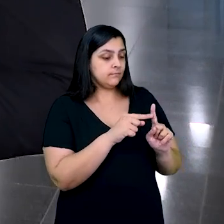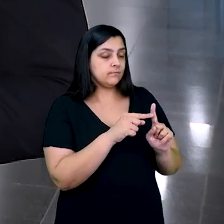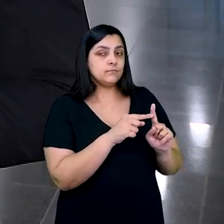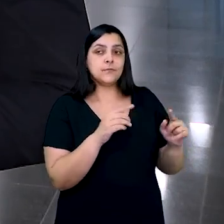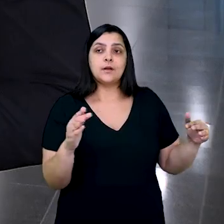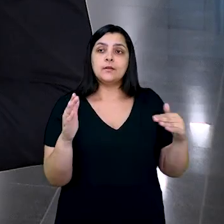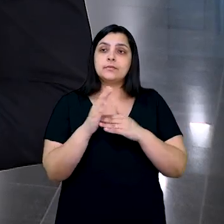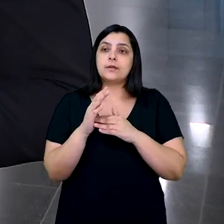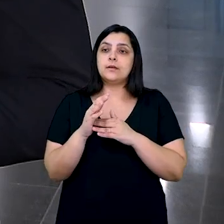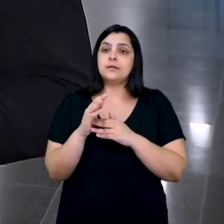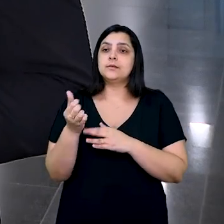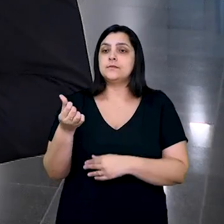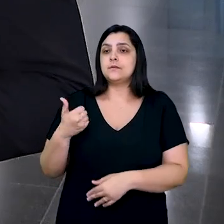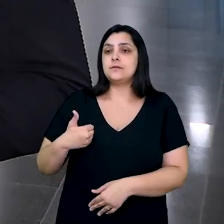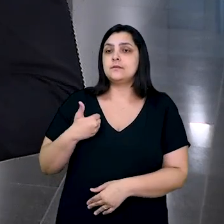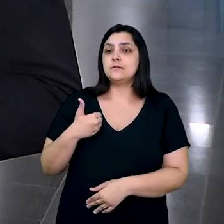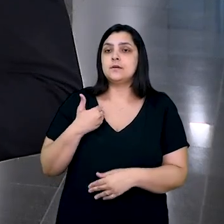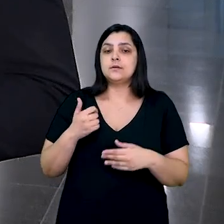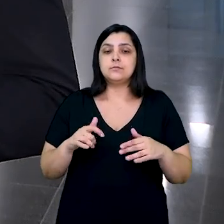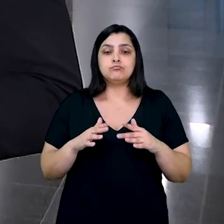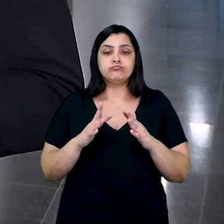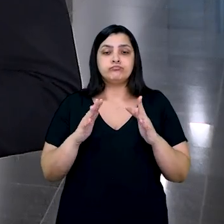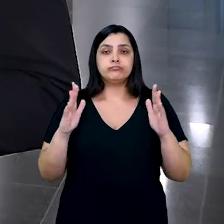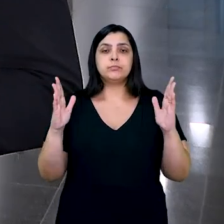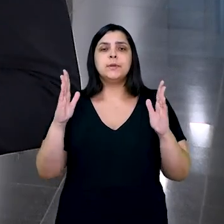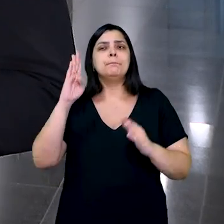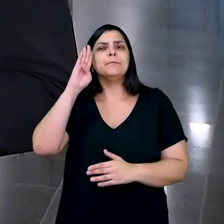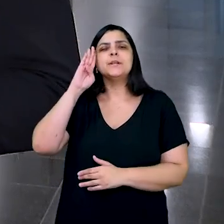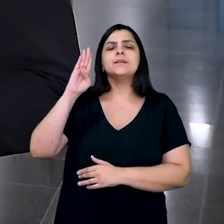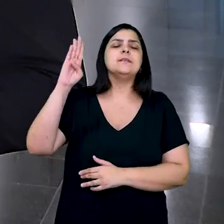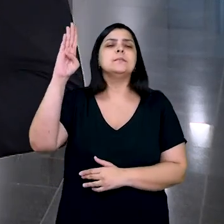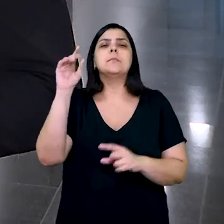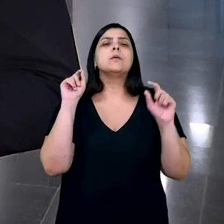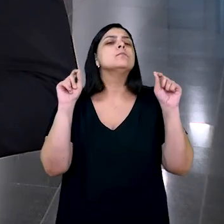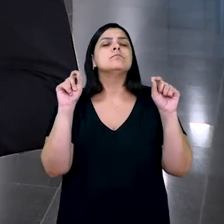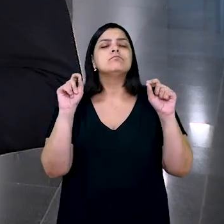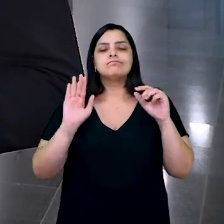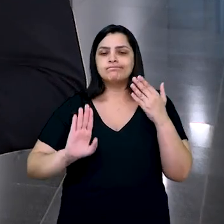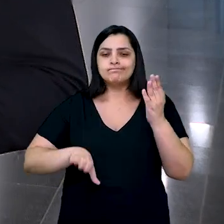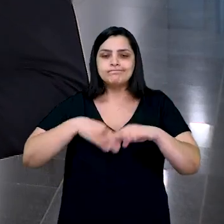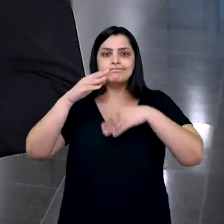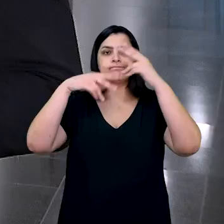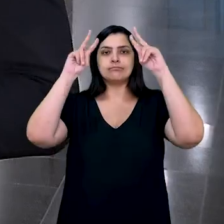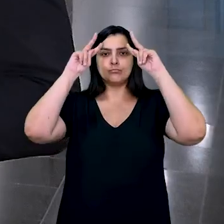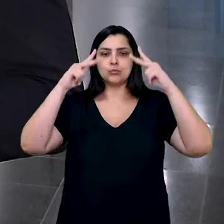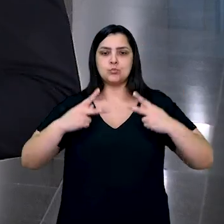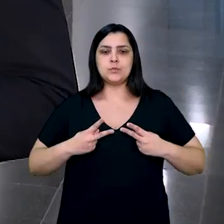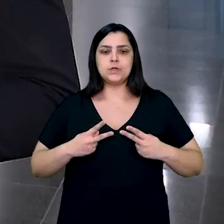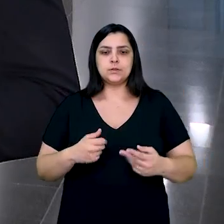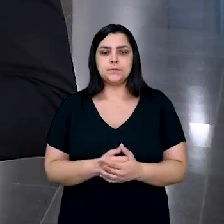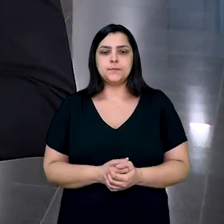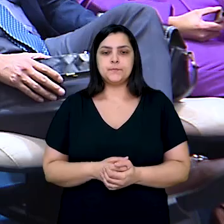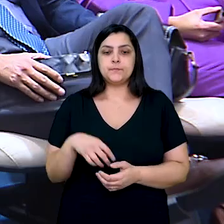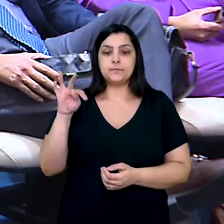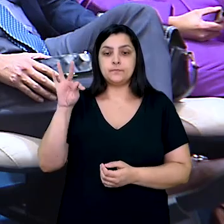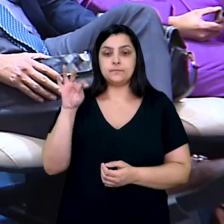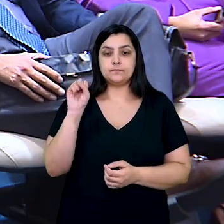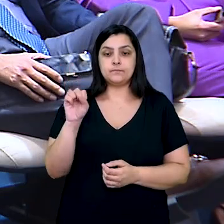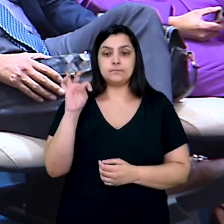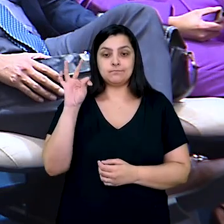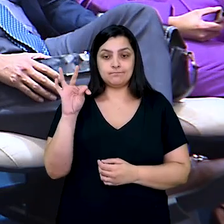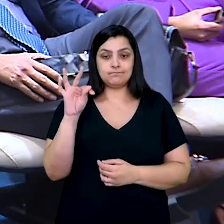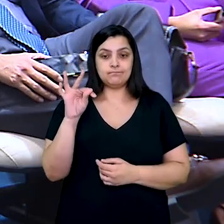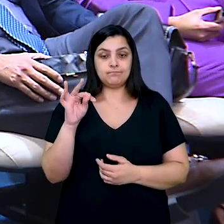gestação aos 6 anos de idade, faixa etária fundamental para o desenvolvimento humano. O